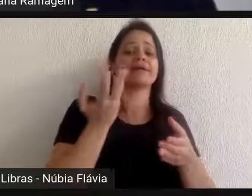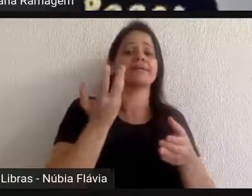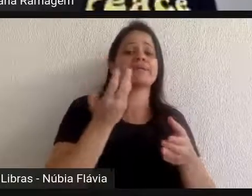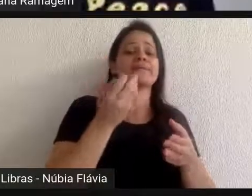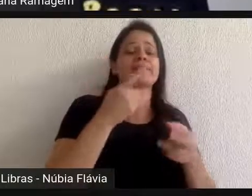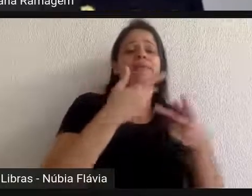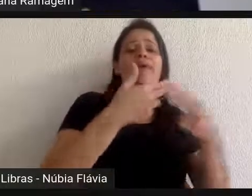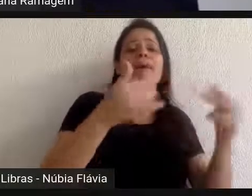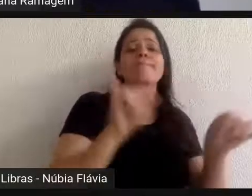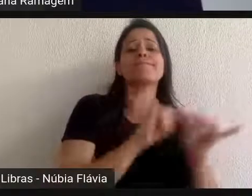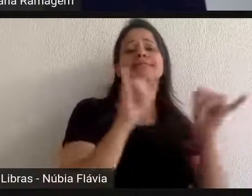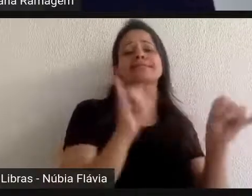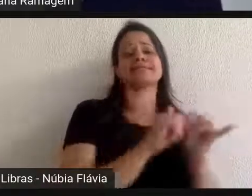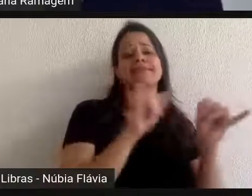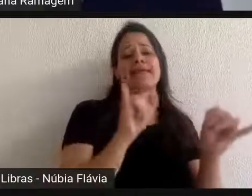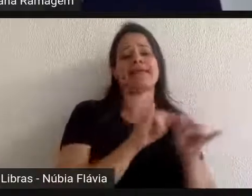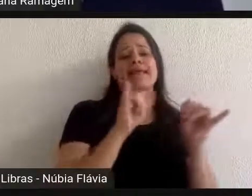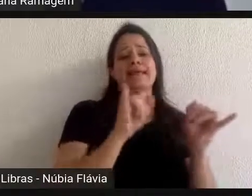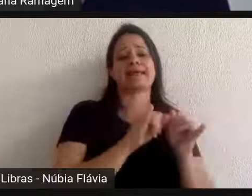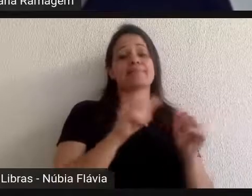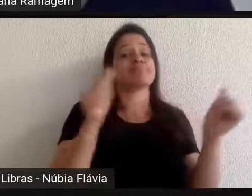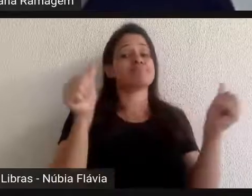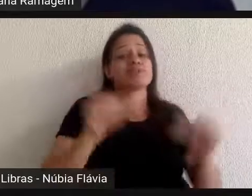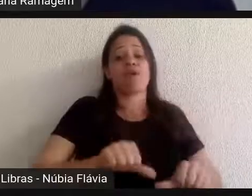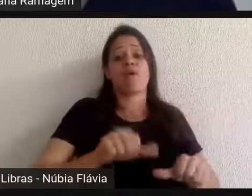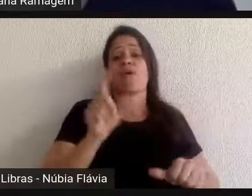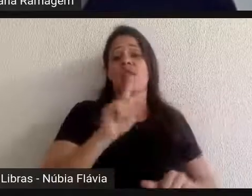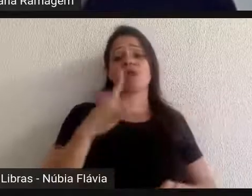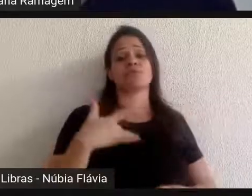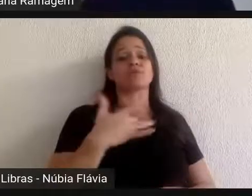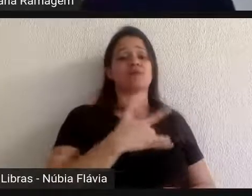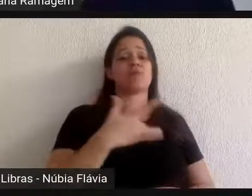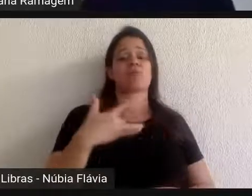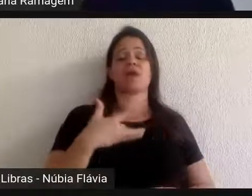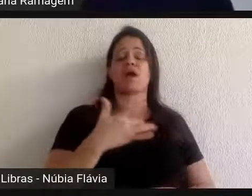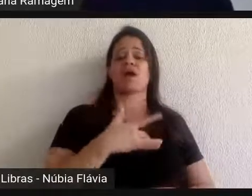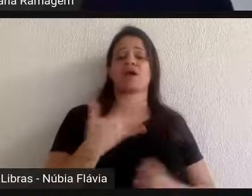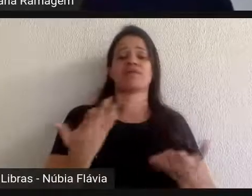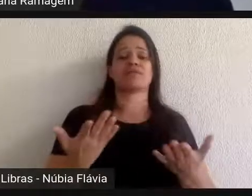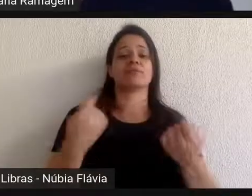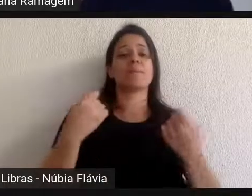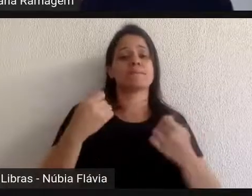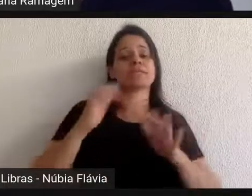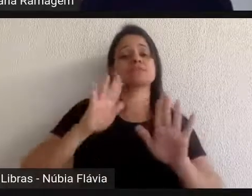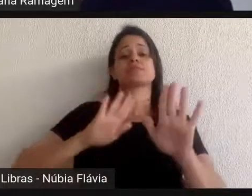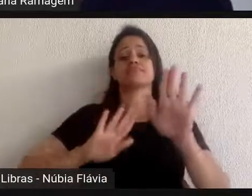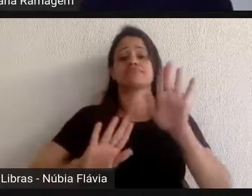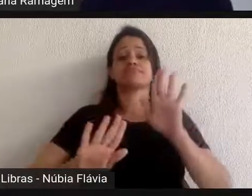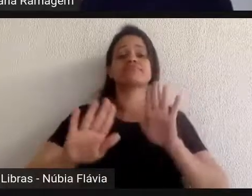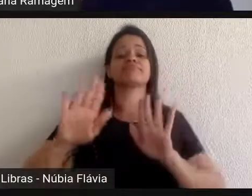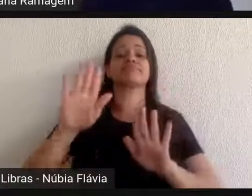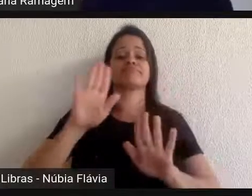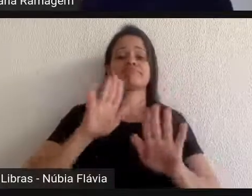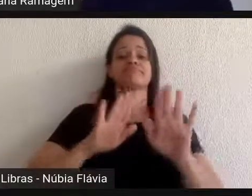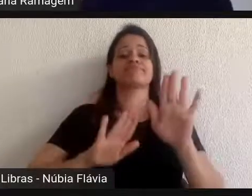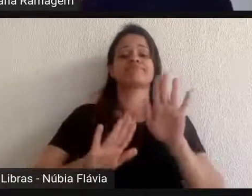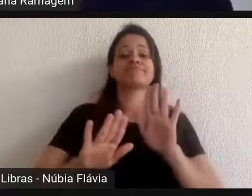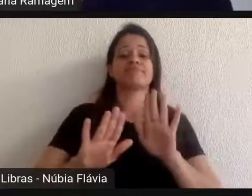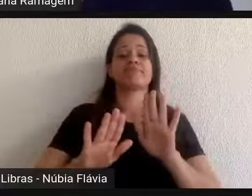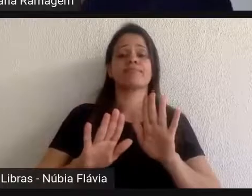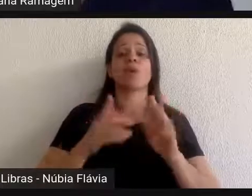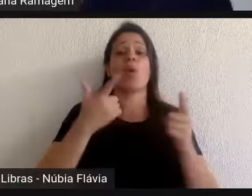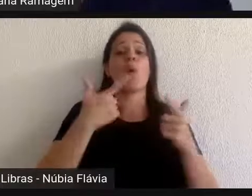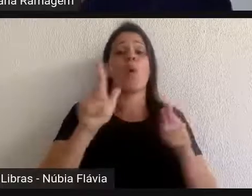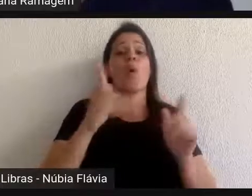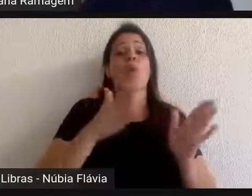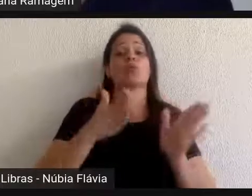que não são saudáveis, né? Então isso é bastante importante a gente ter em mente. Outra coisa,